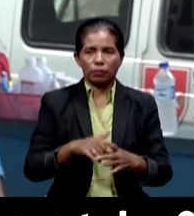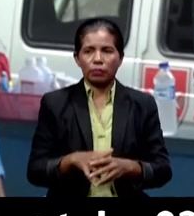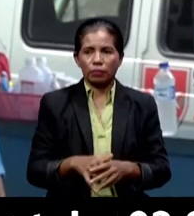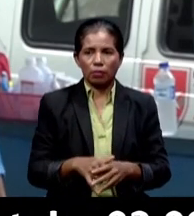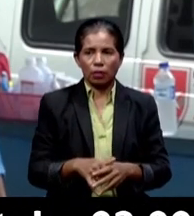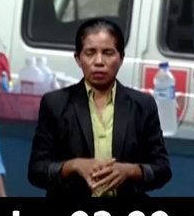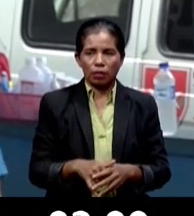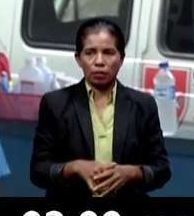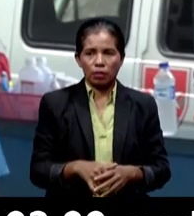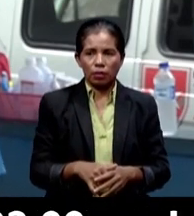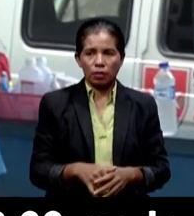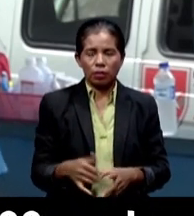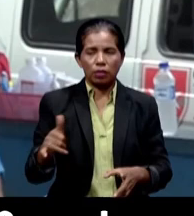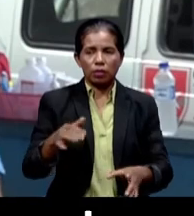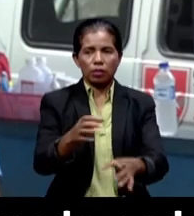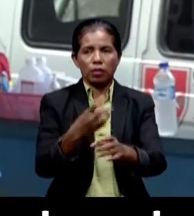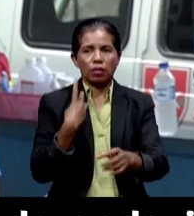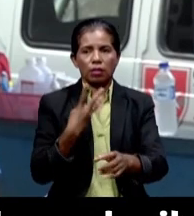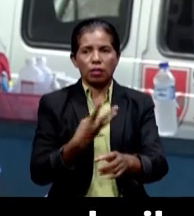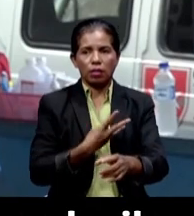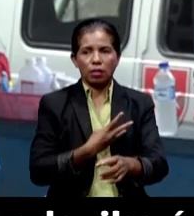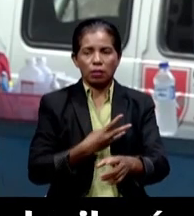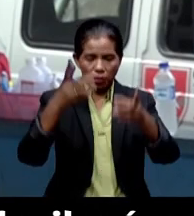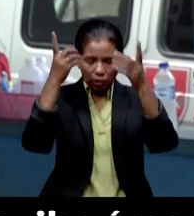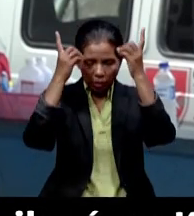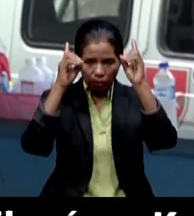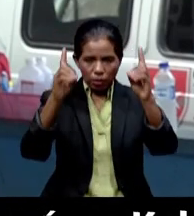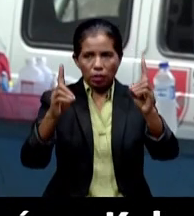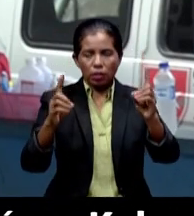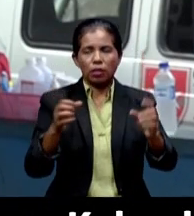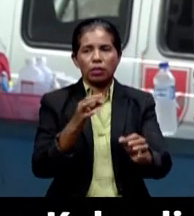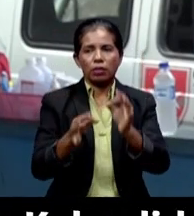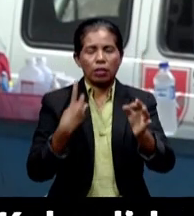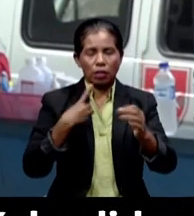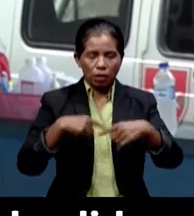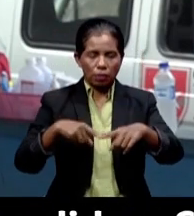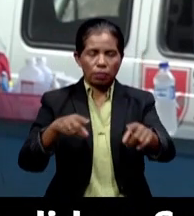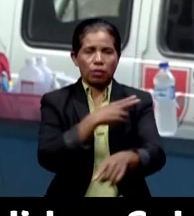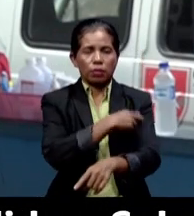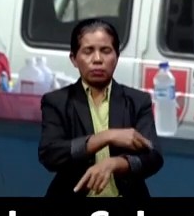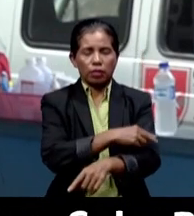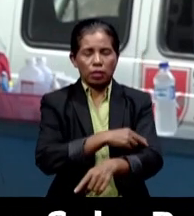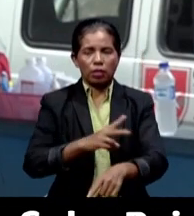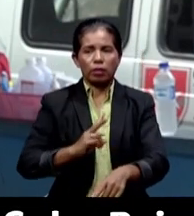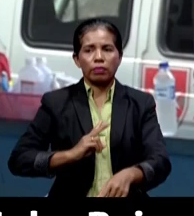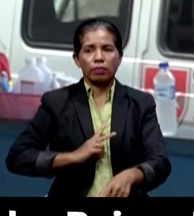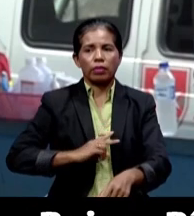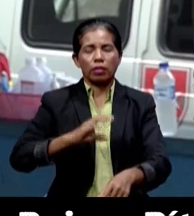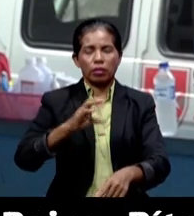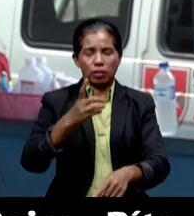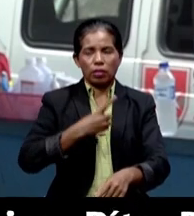se fosse... A minha, né? A minha fosse visão, a minha... Se cara que a minha consulta é centro de saúde